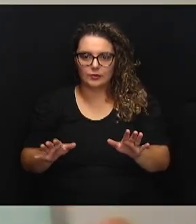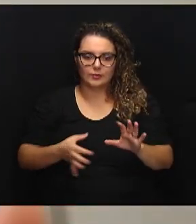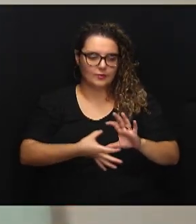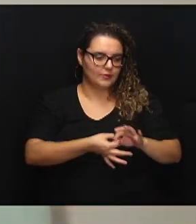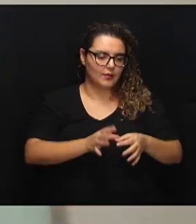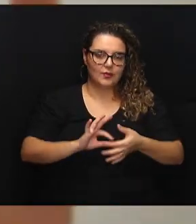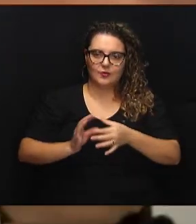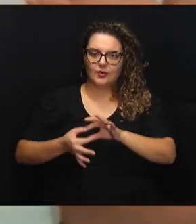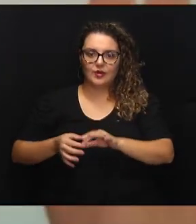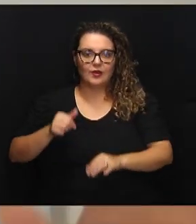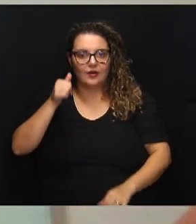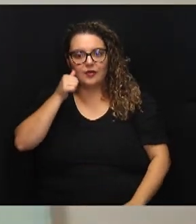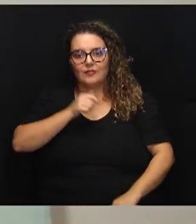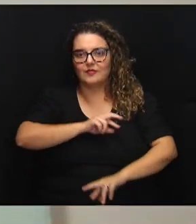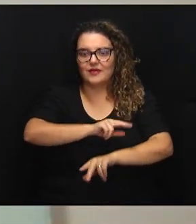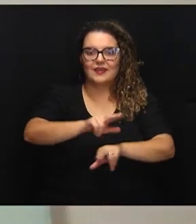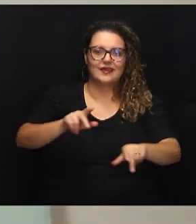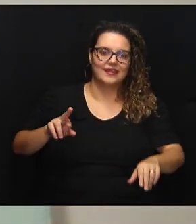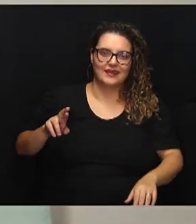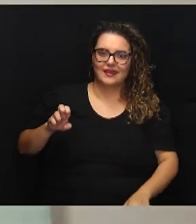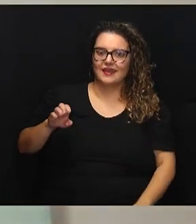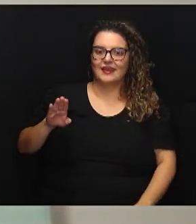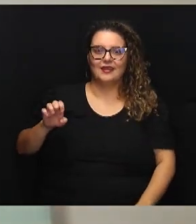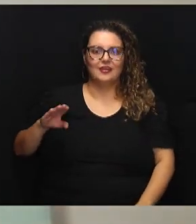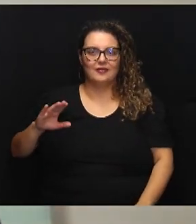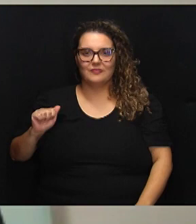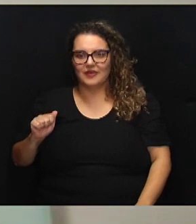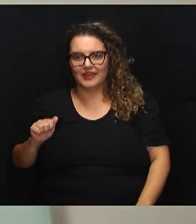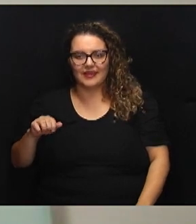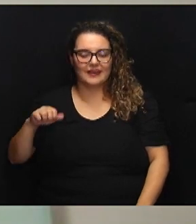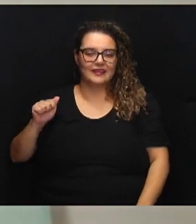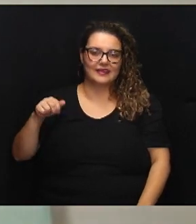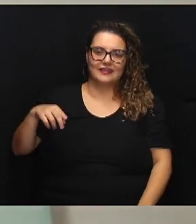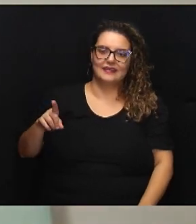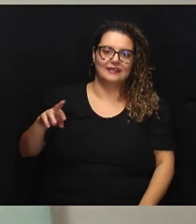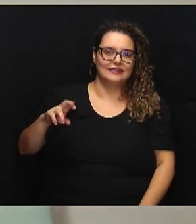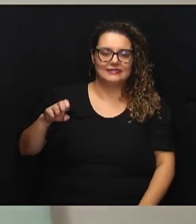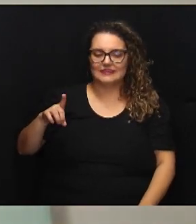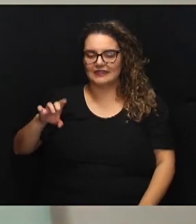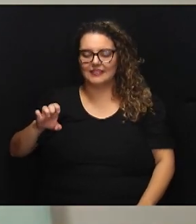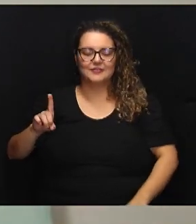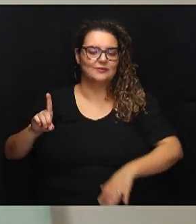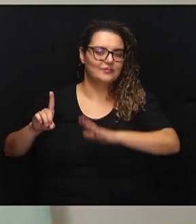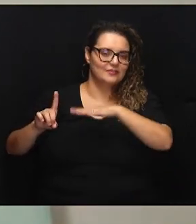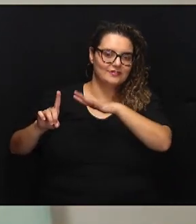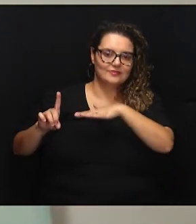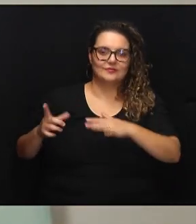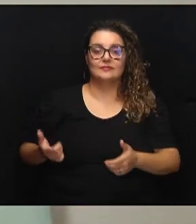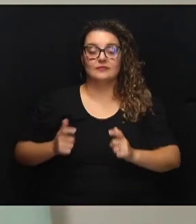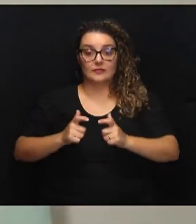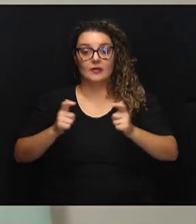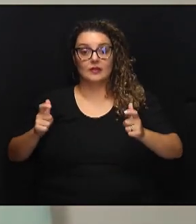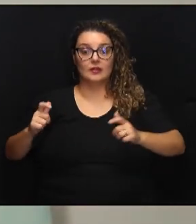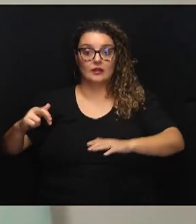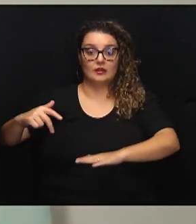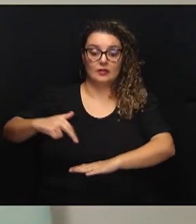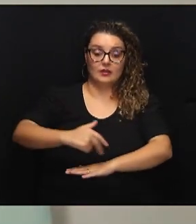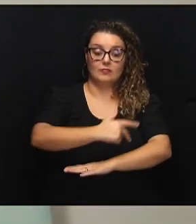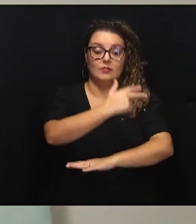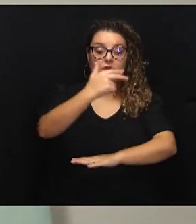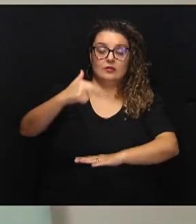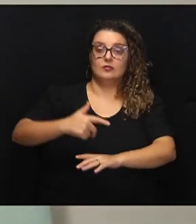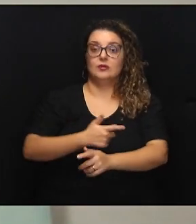muitas meninas ficaram Rebeca Andrade, né, como um ídolo, cresceu muito interesse pela